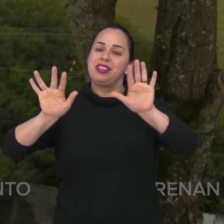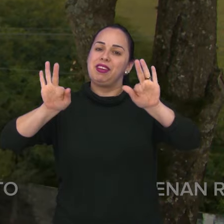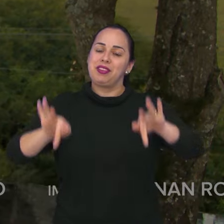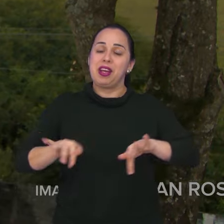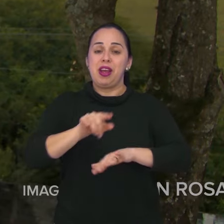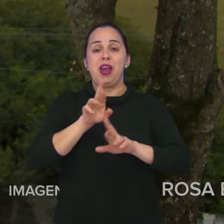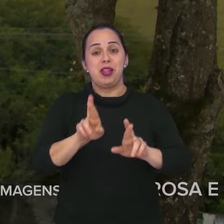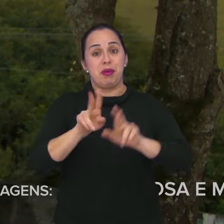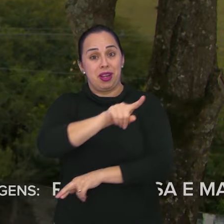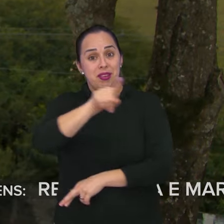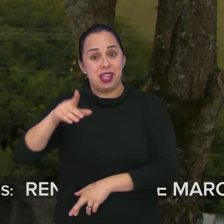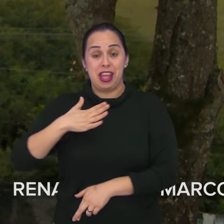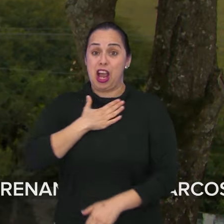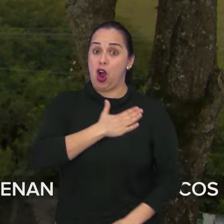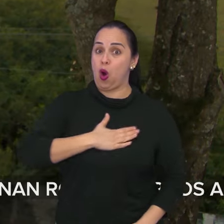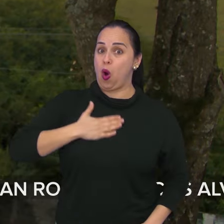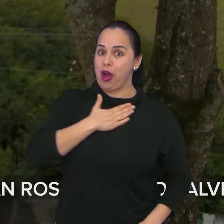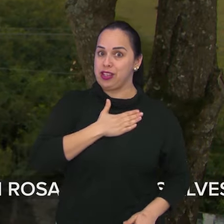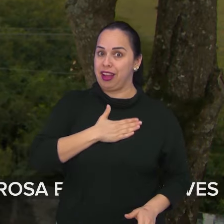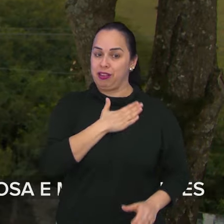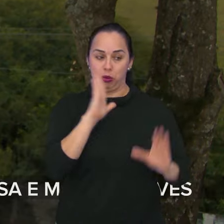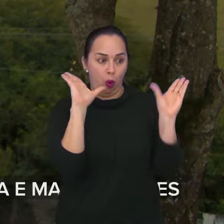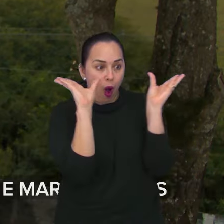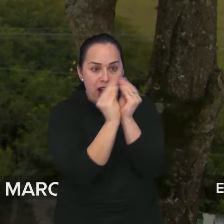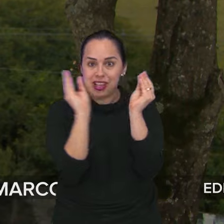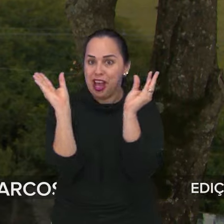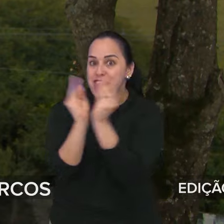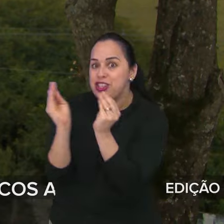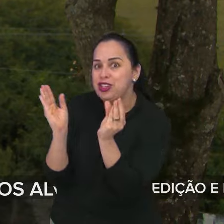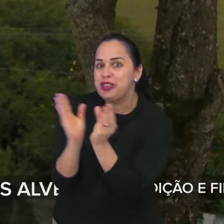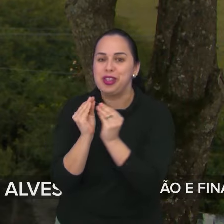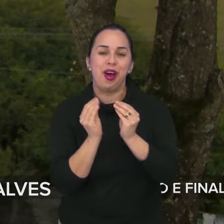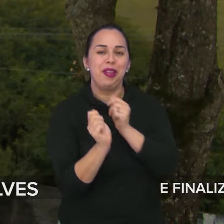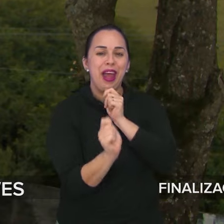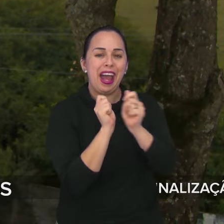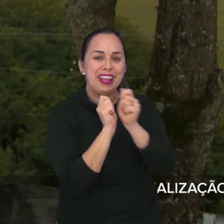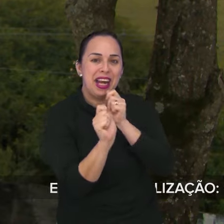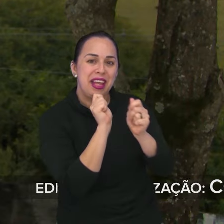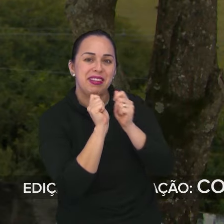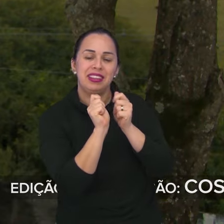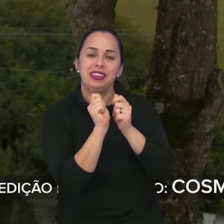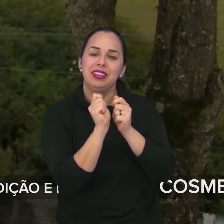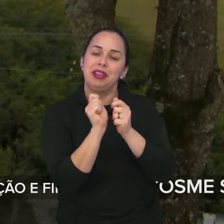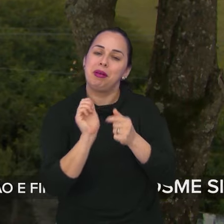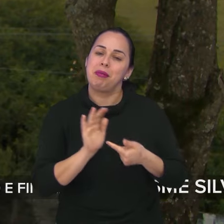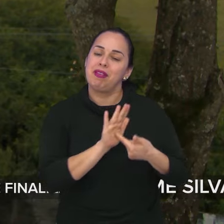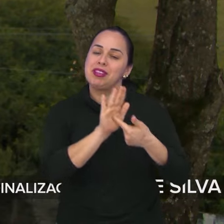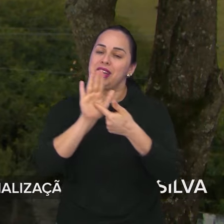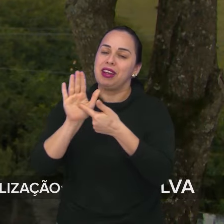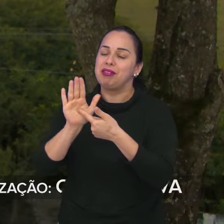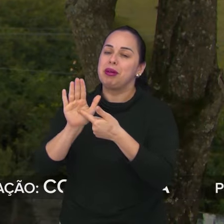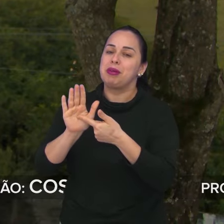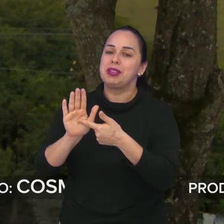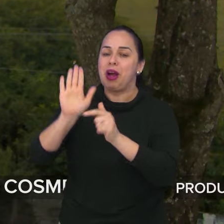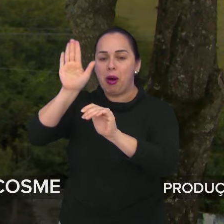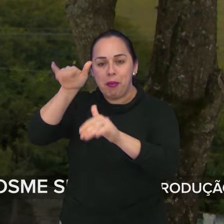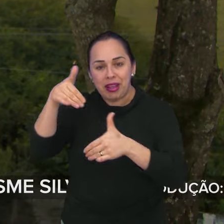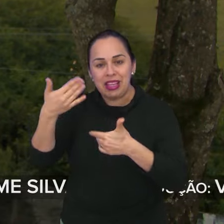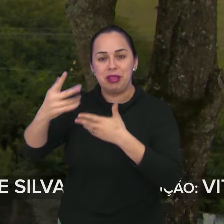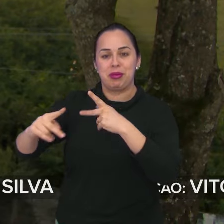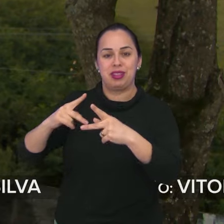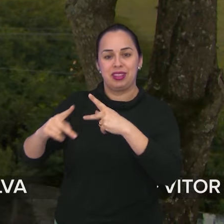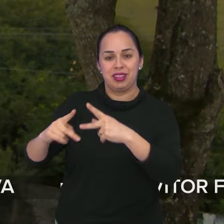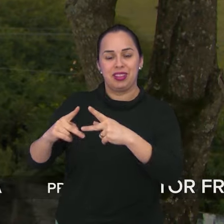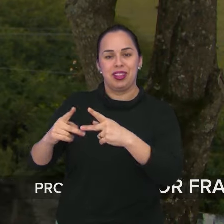você tenha gostado dessa reunião que a gente fez, dessas personalidades, para fazer essa homenagem para São José dos